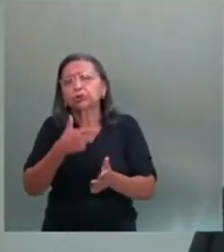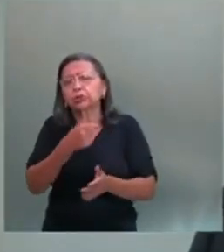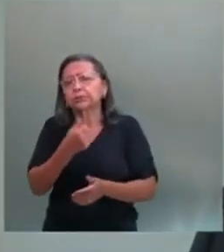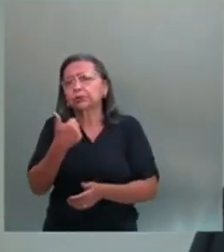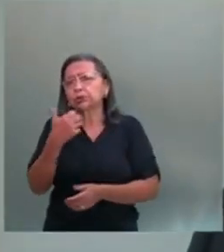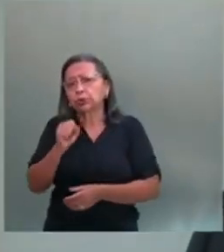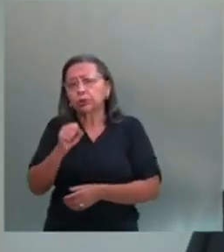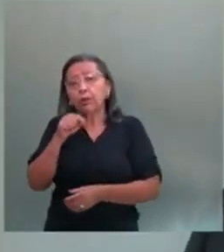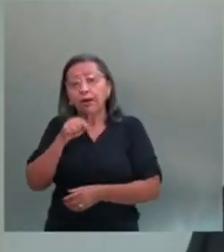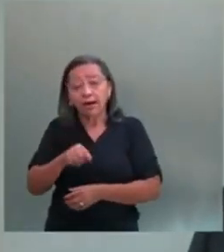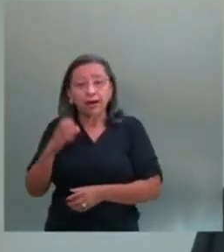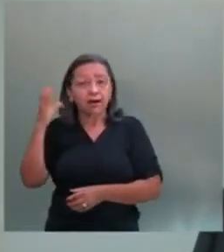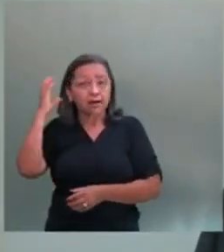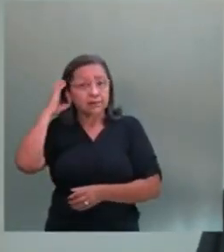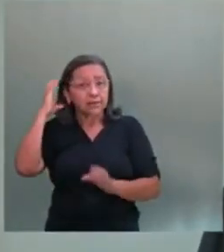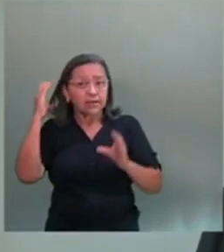Então,